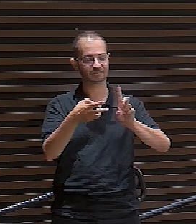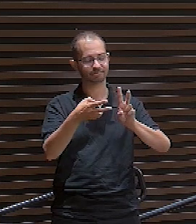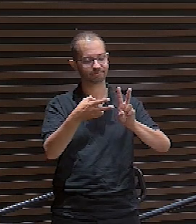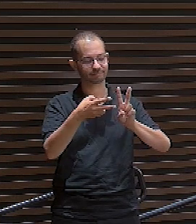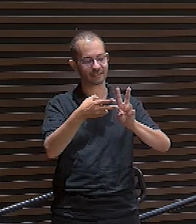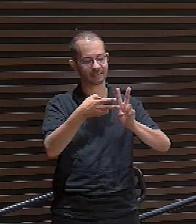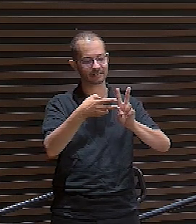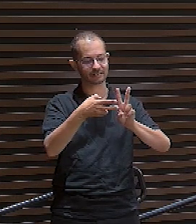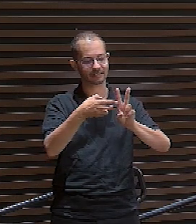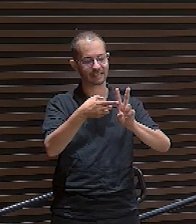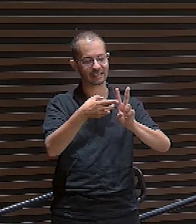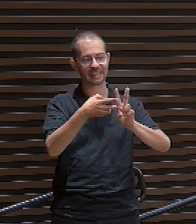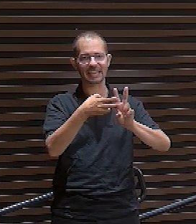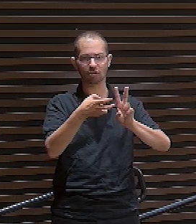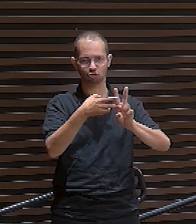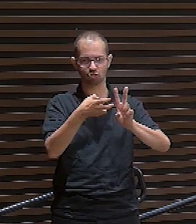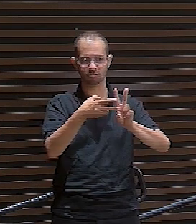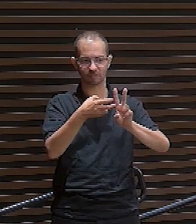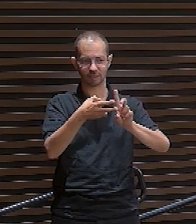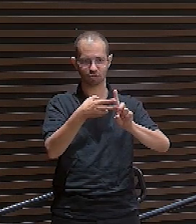de 300 gravatas.